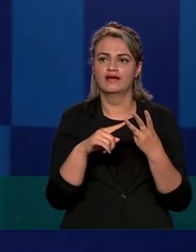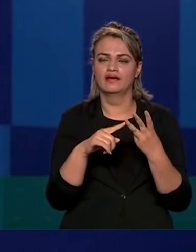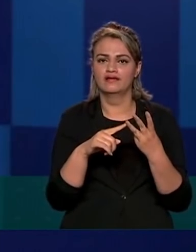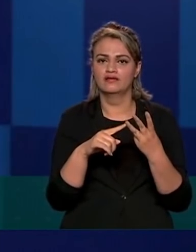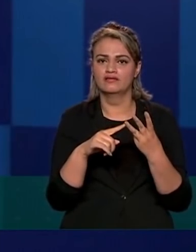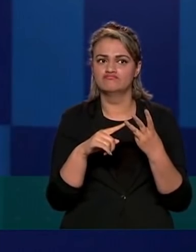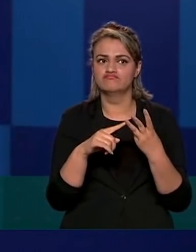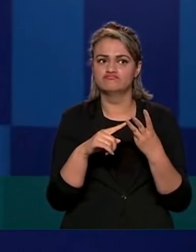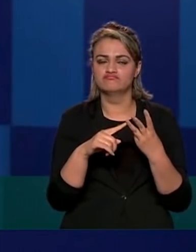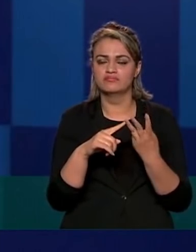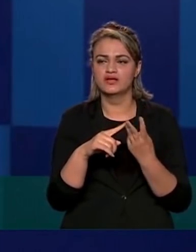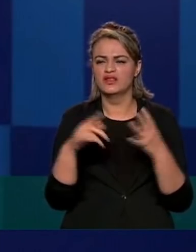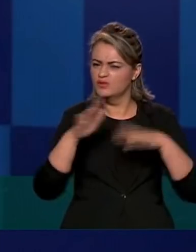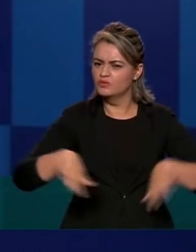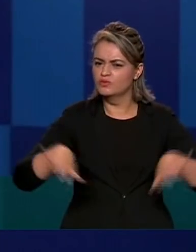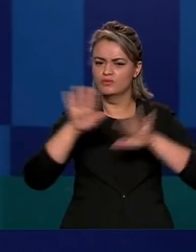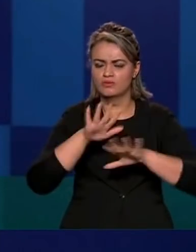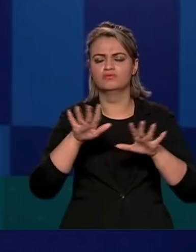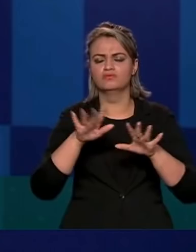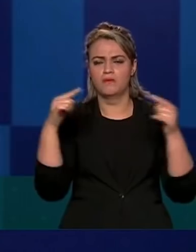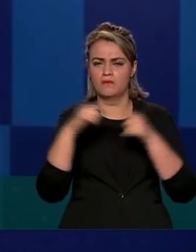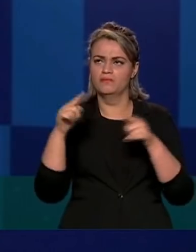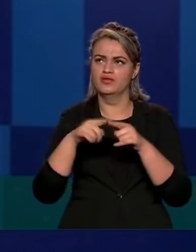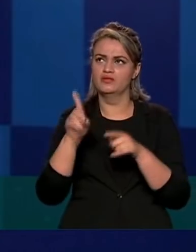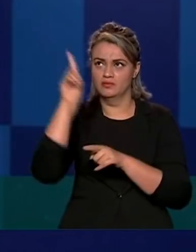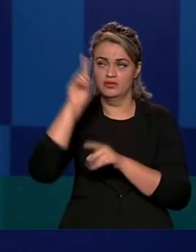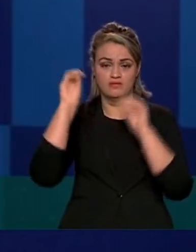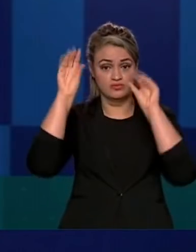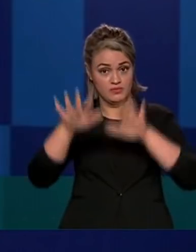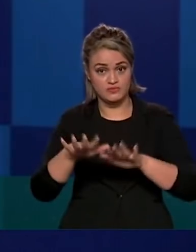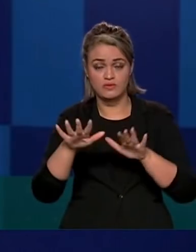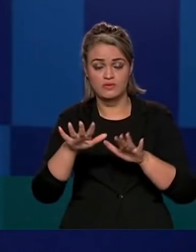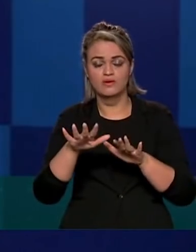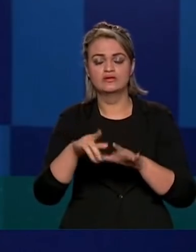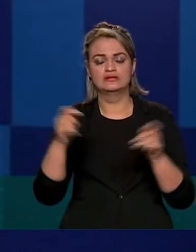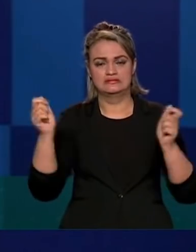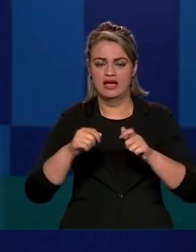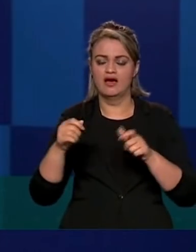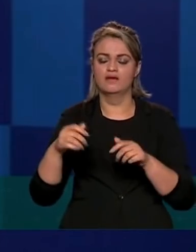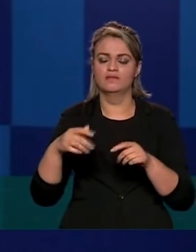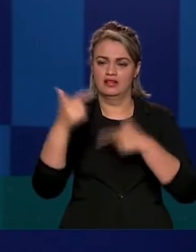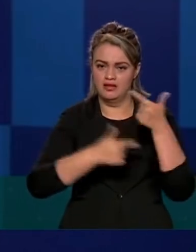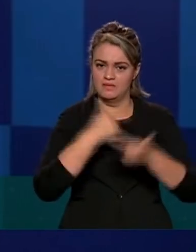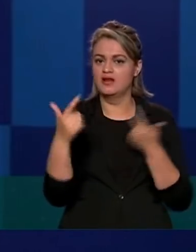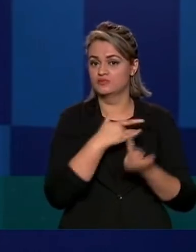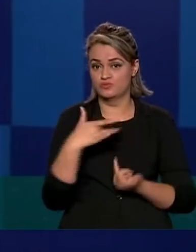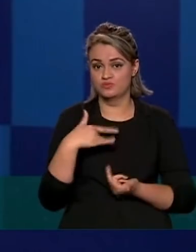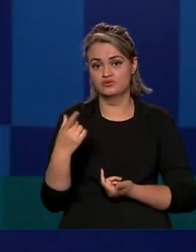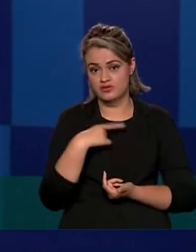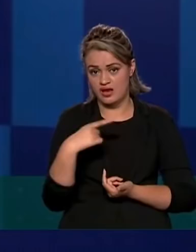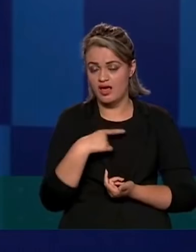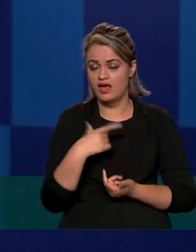e tudo isso vem das Tuas mãos, que nos permite trabalhar com saúde. E